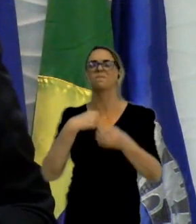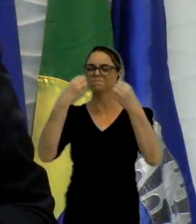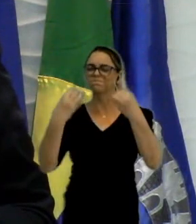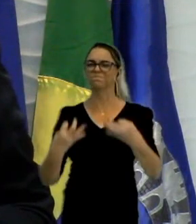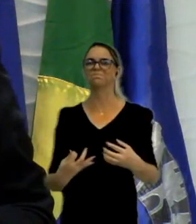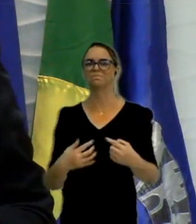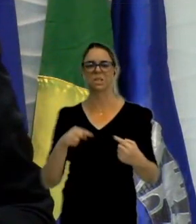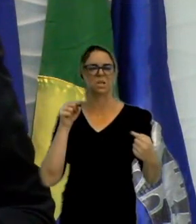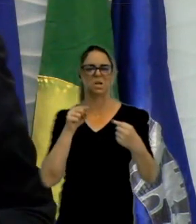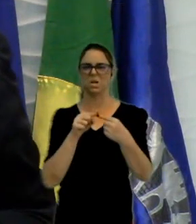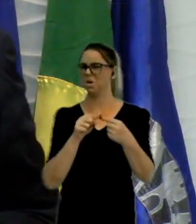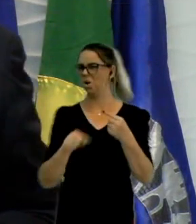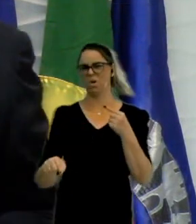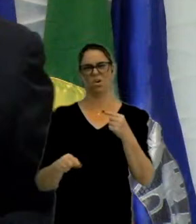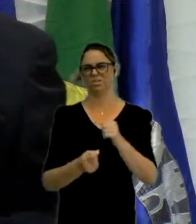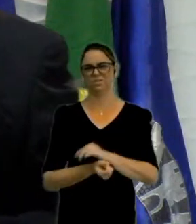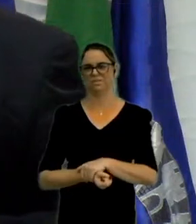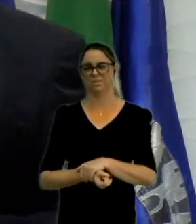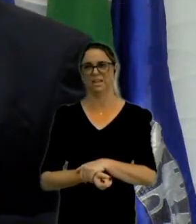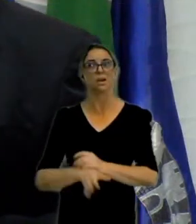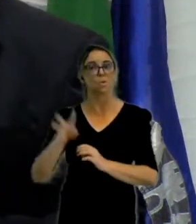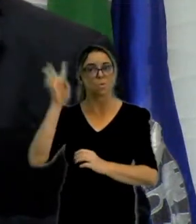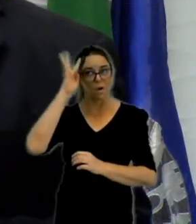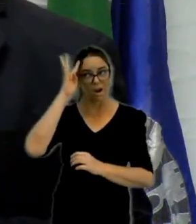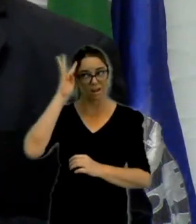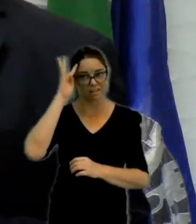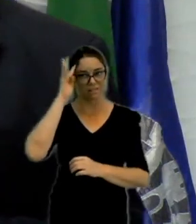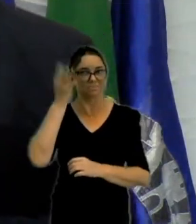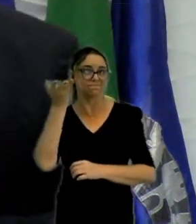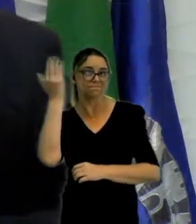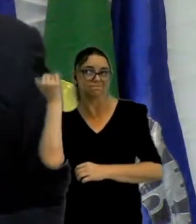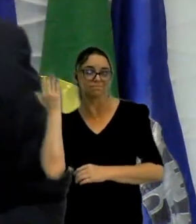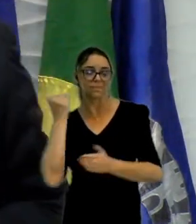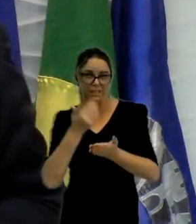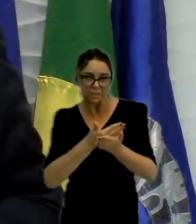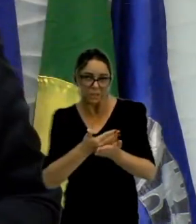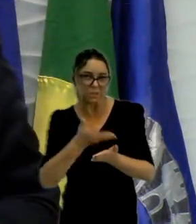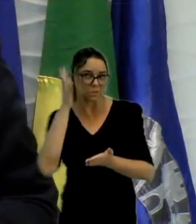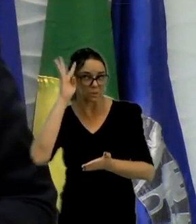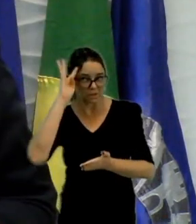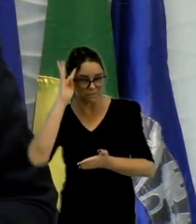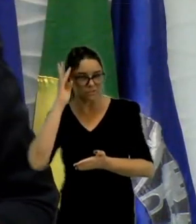Como é que você, desde quarta-feira, faz ligação para um gerente de uma Compesa?